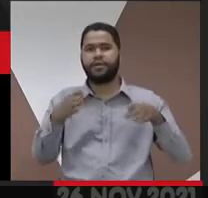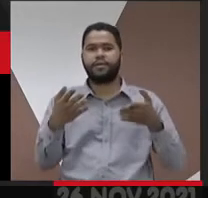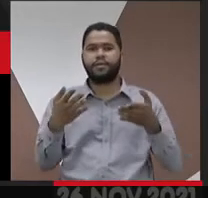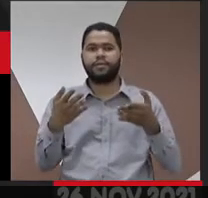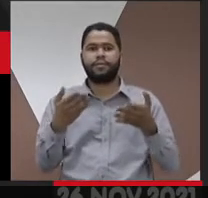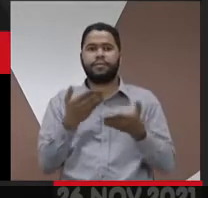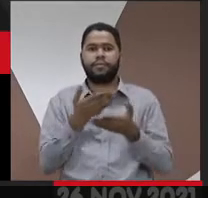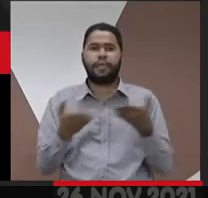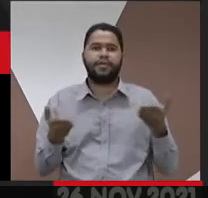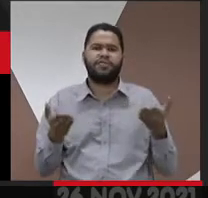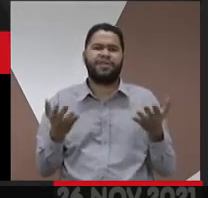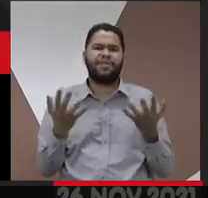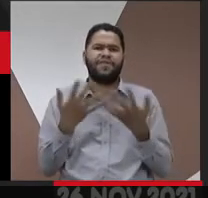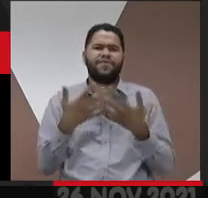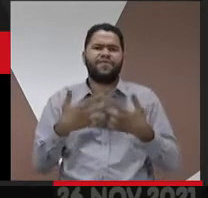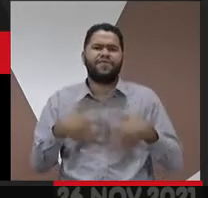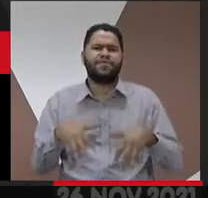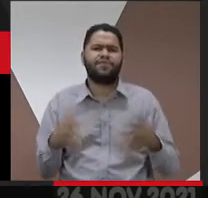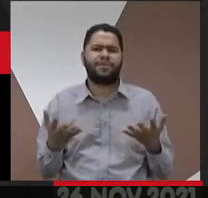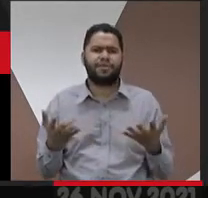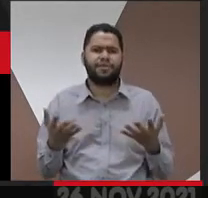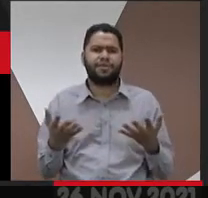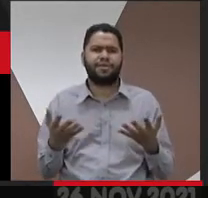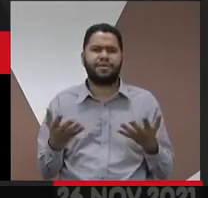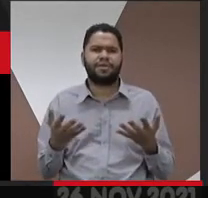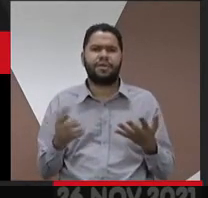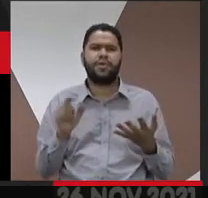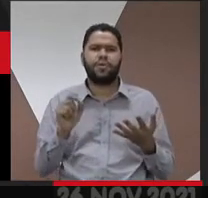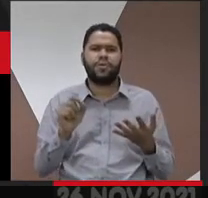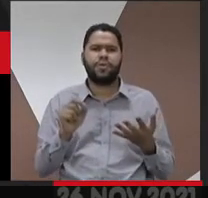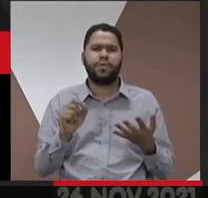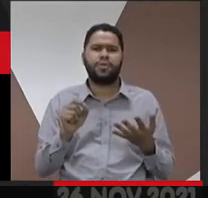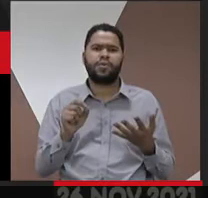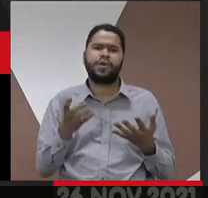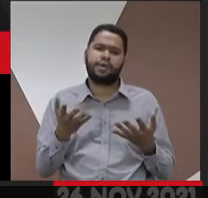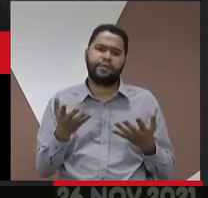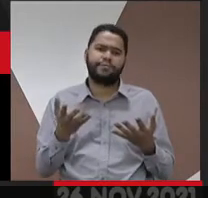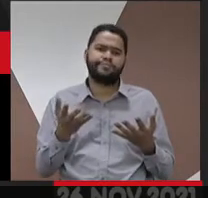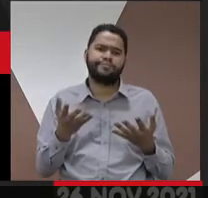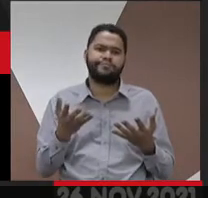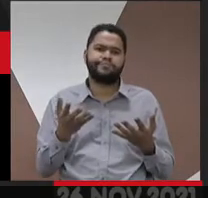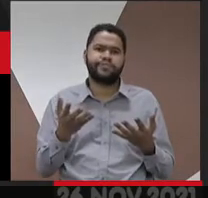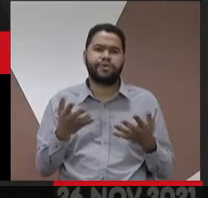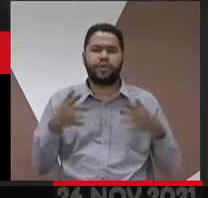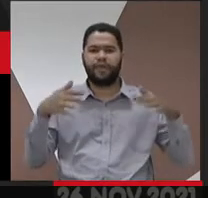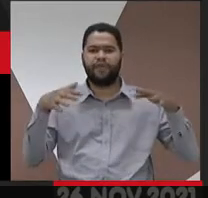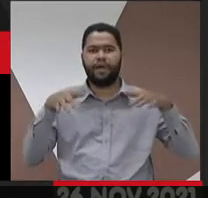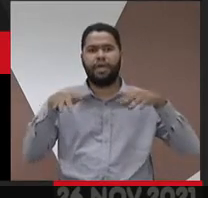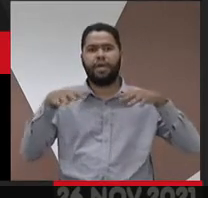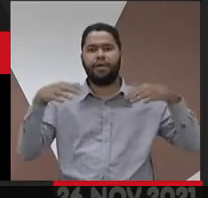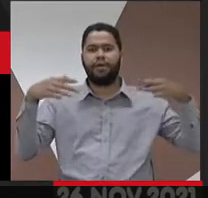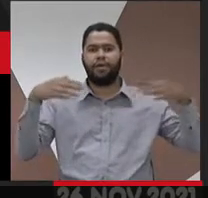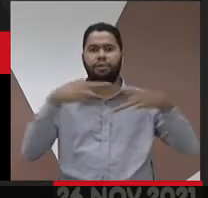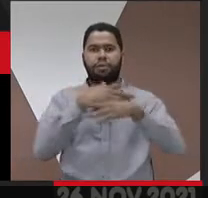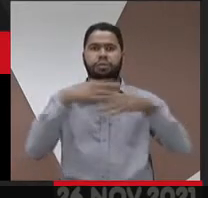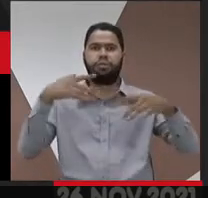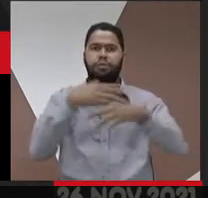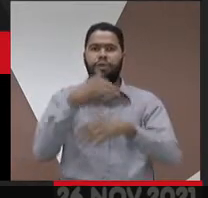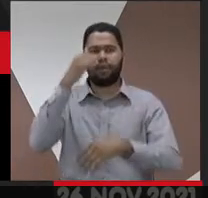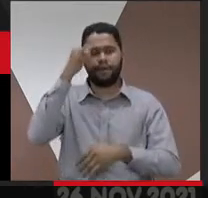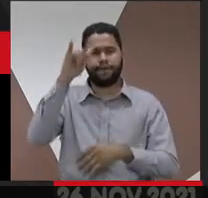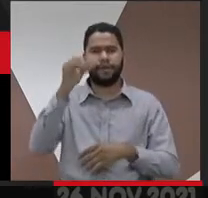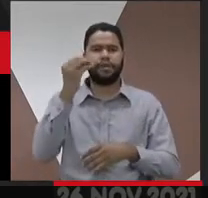sua função de escoar a fluidez do trânsito, né? Então, são vias